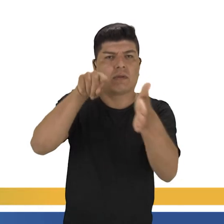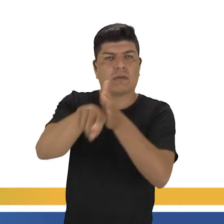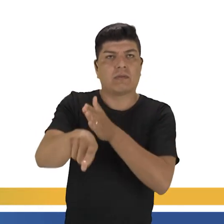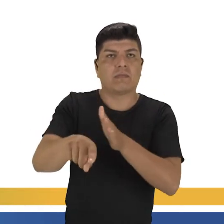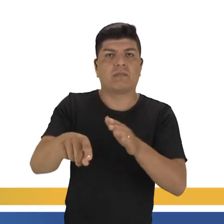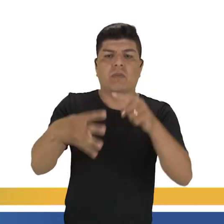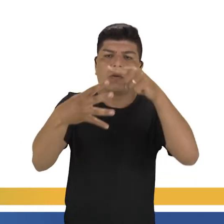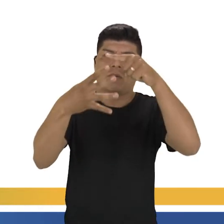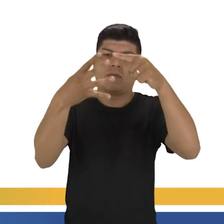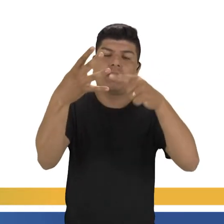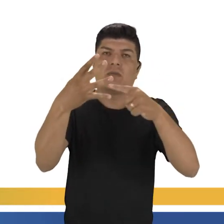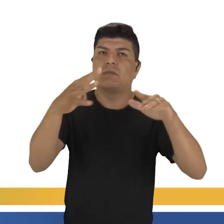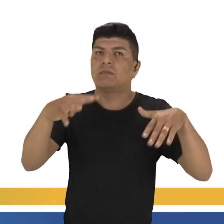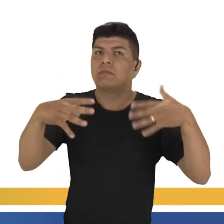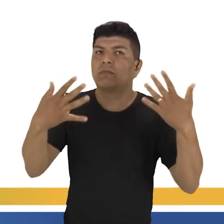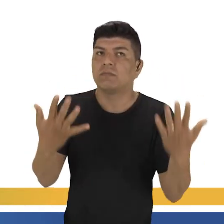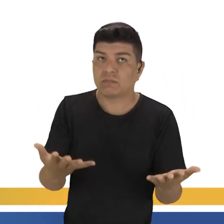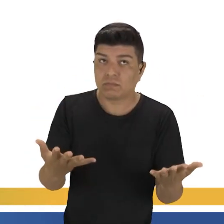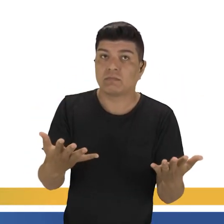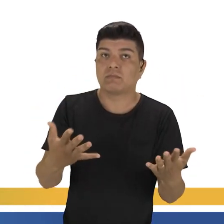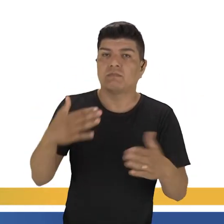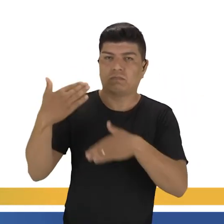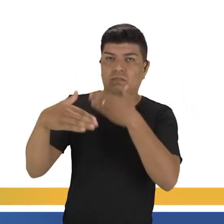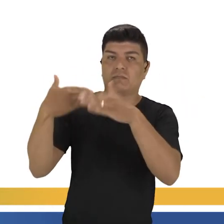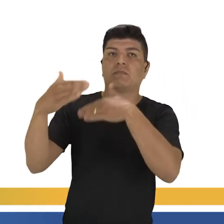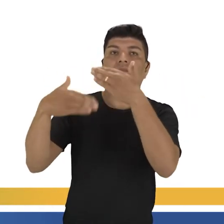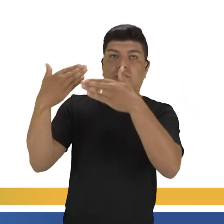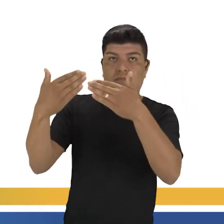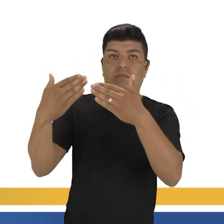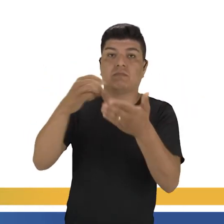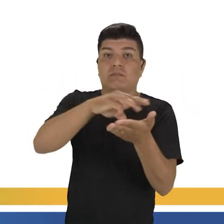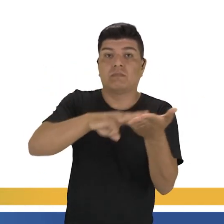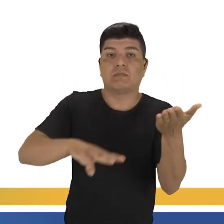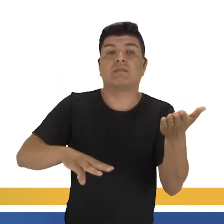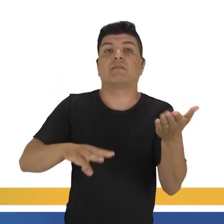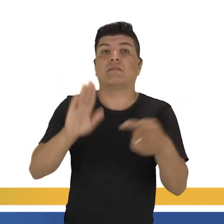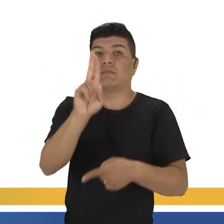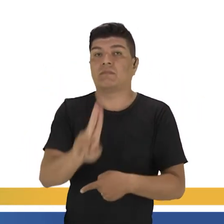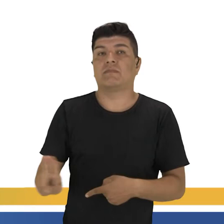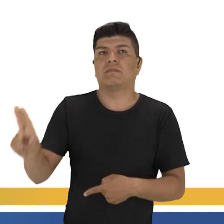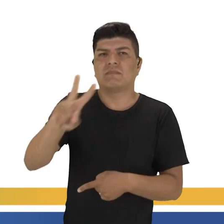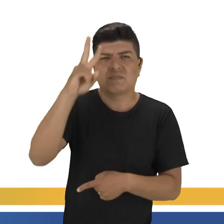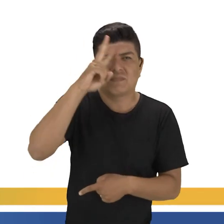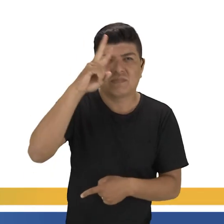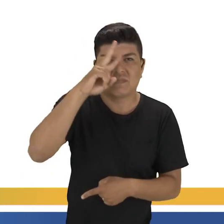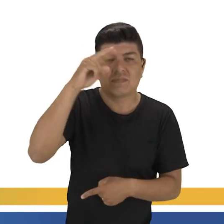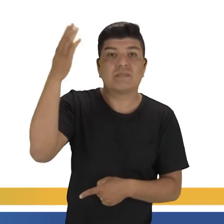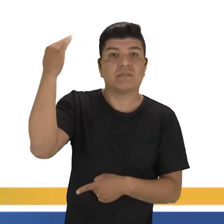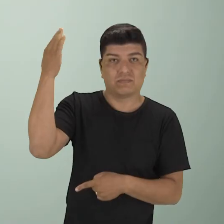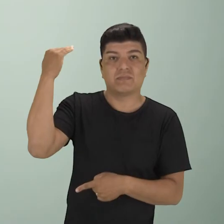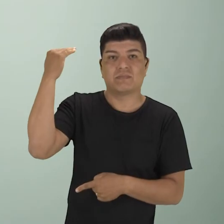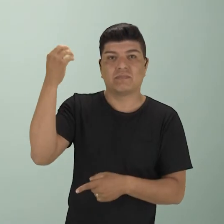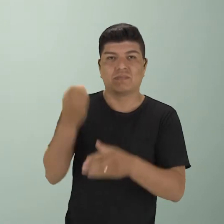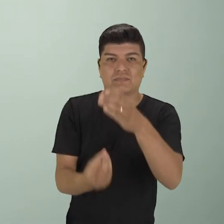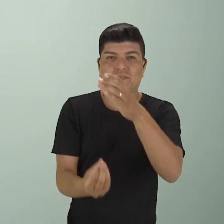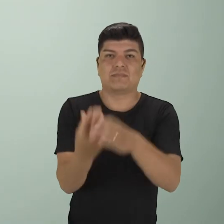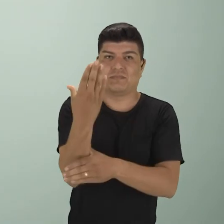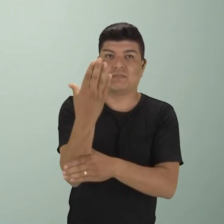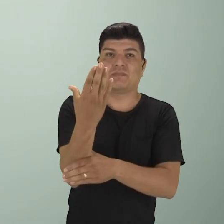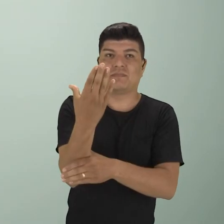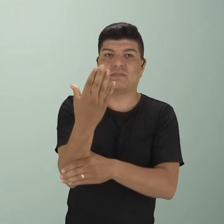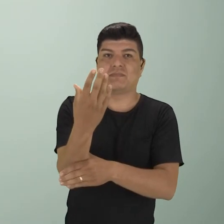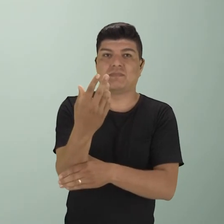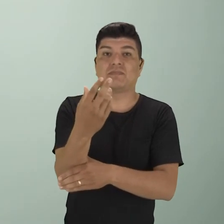os 4 fatores de movimentos desenvolvidos em seu método de trabalho? Vocês lembram lá daqueles fatores que ele criou para analisar